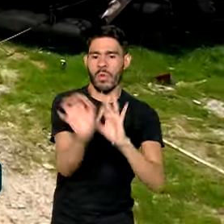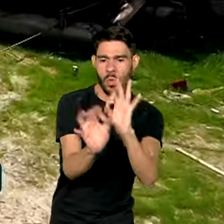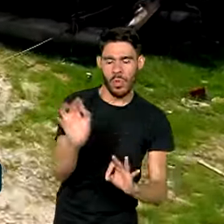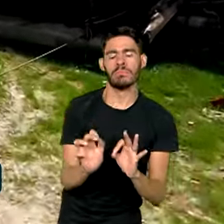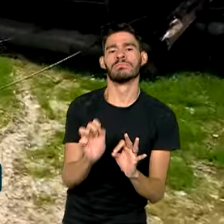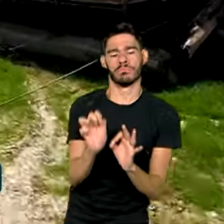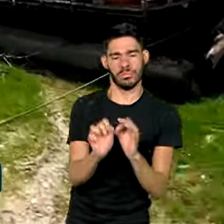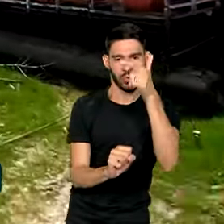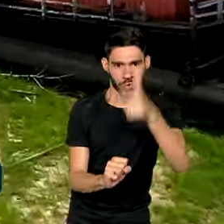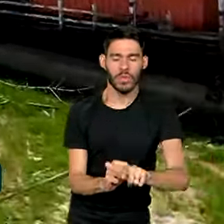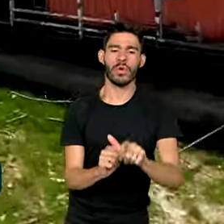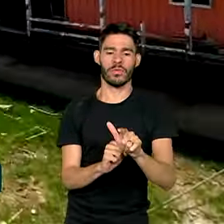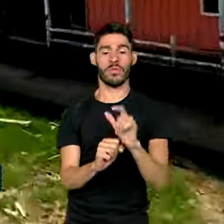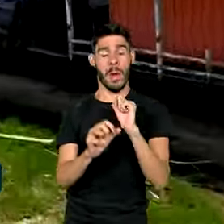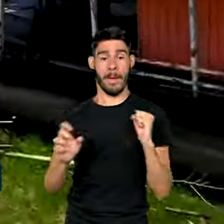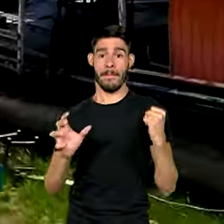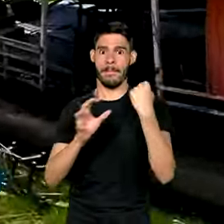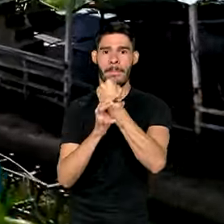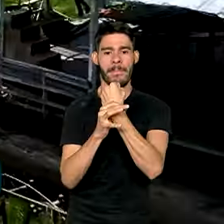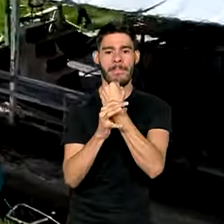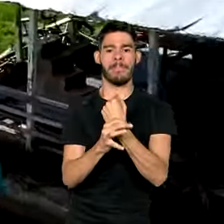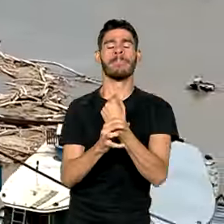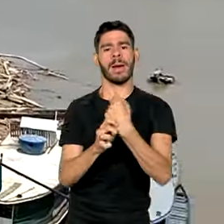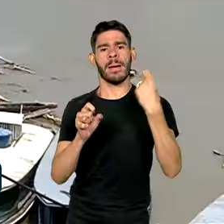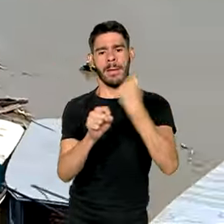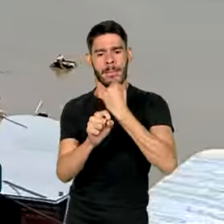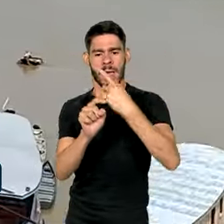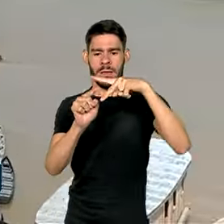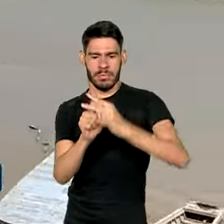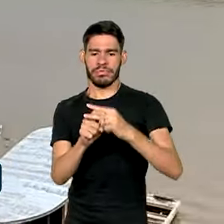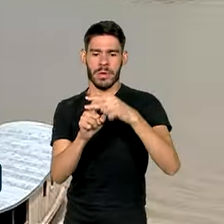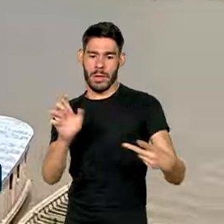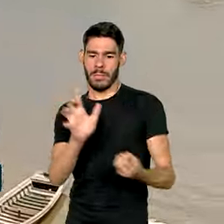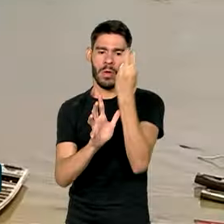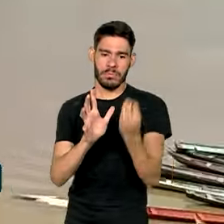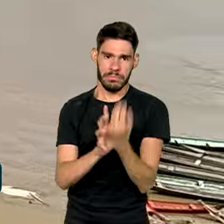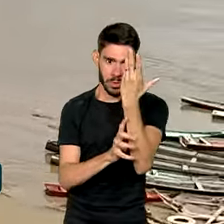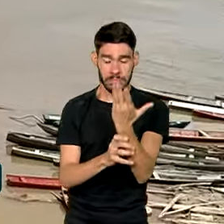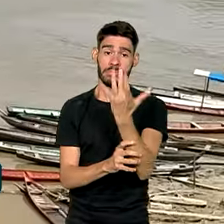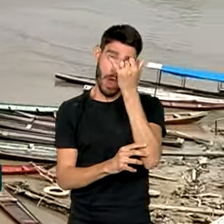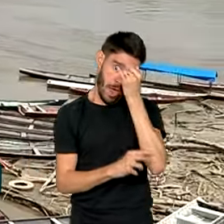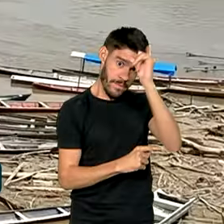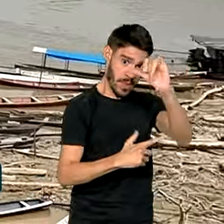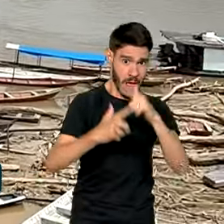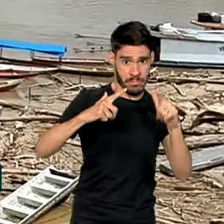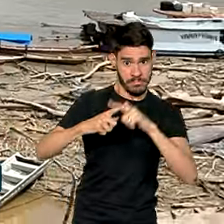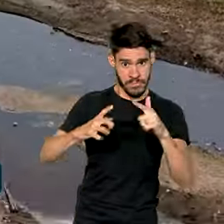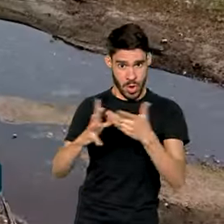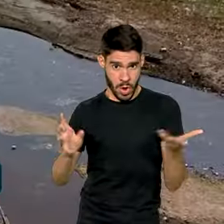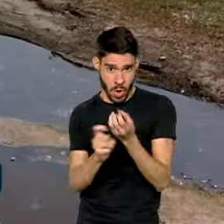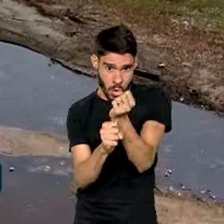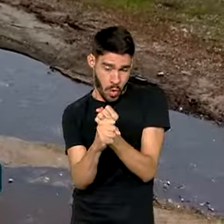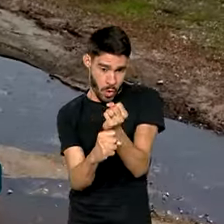reorganizassem o planejamento para garantir a montagem e o escoamento da produção. Para evitar problemas este ano,